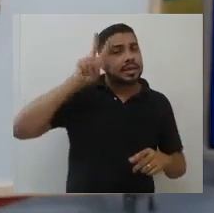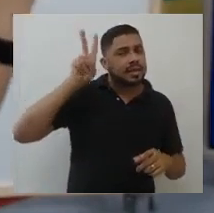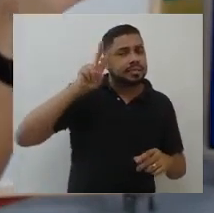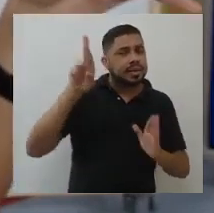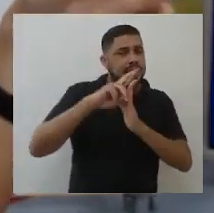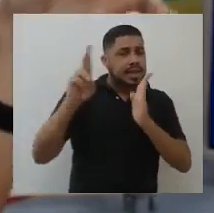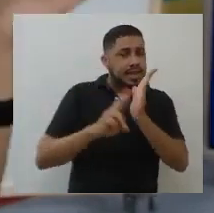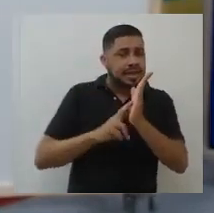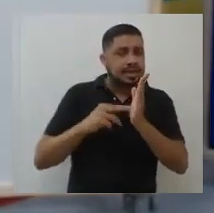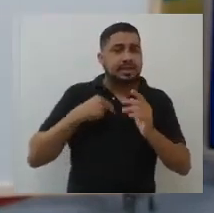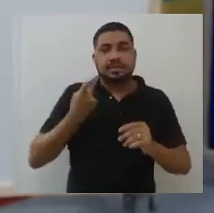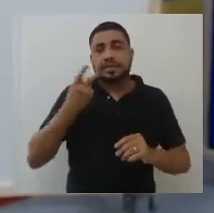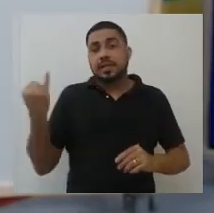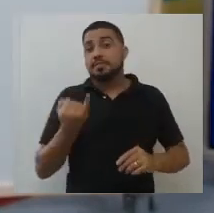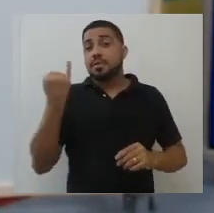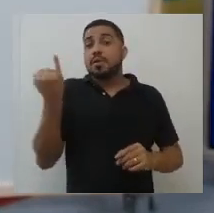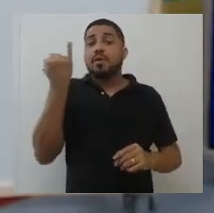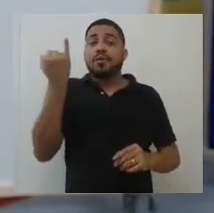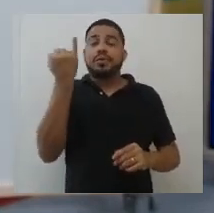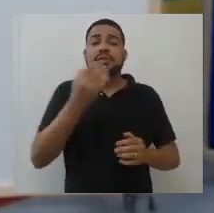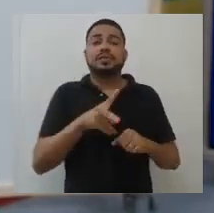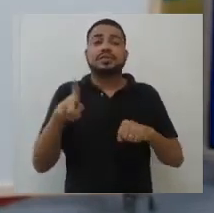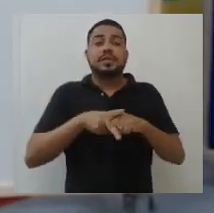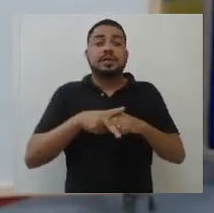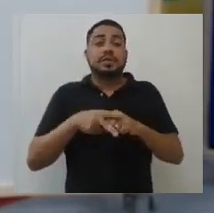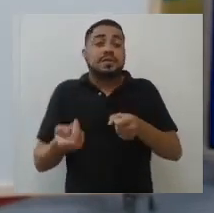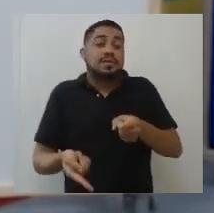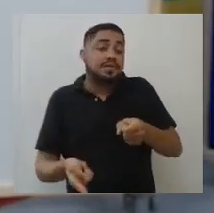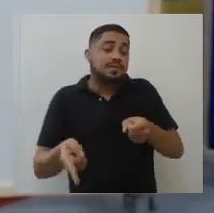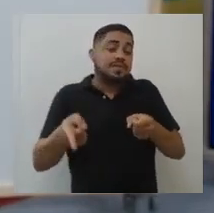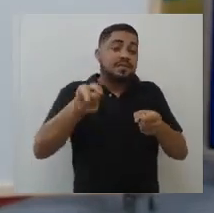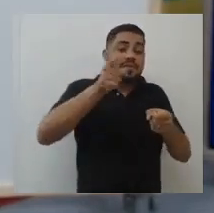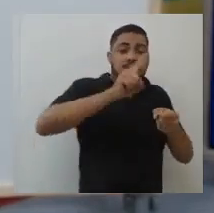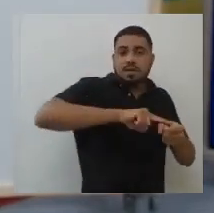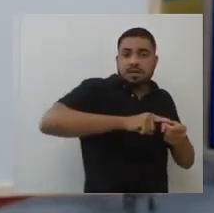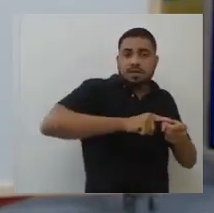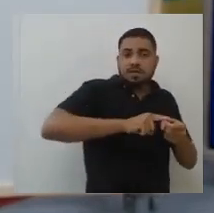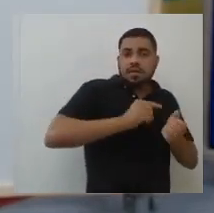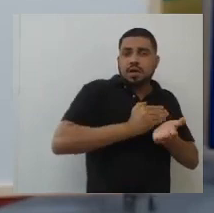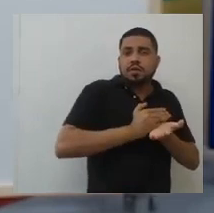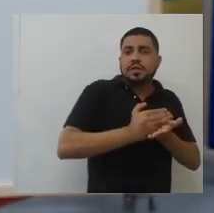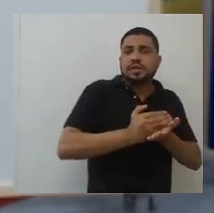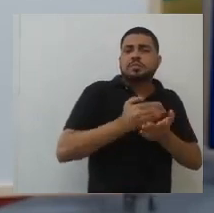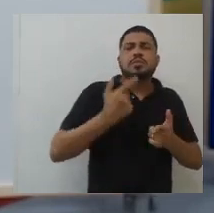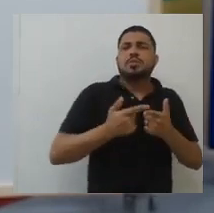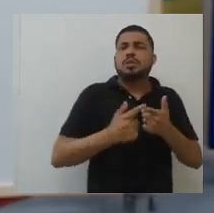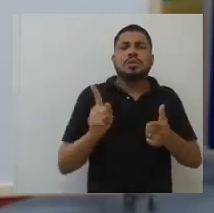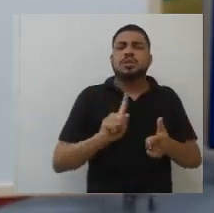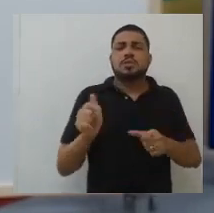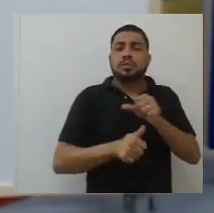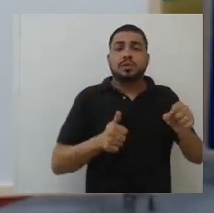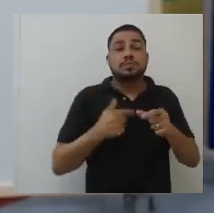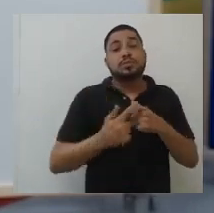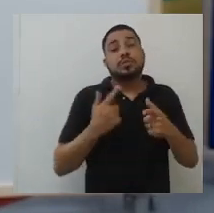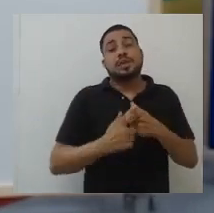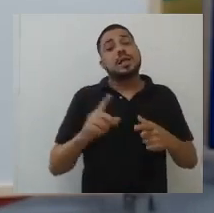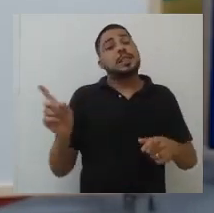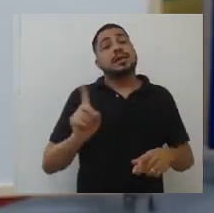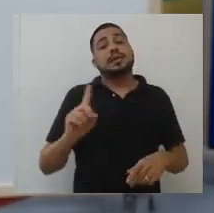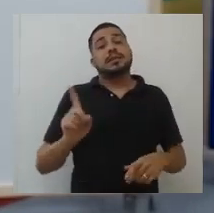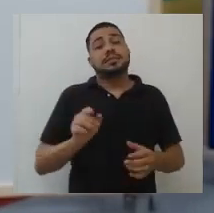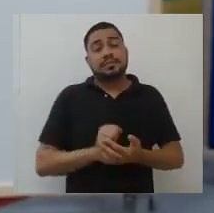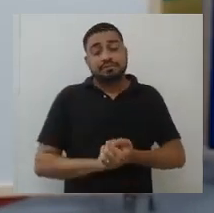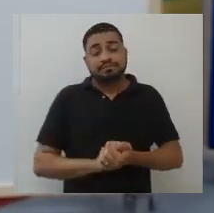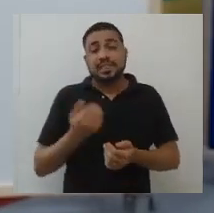que eu disse que era bem importante. O verbo, ele volta à origem. Ele não vai ser mais alterado. Por quê, Rafael? Porque é uma negativa. Tá? Eu não